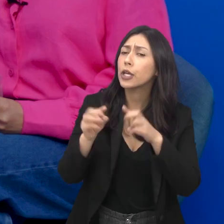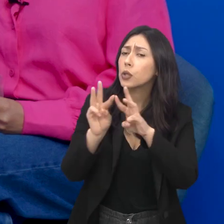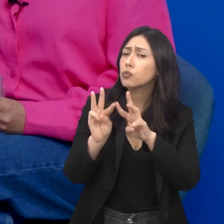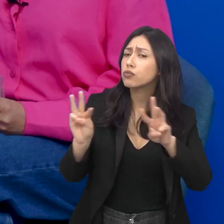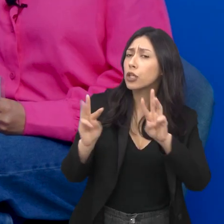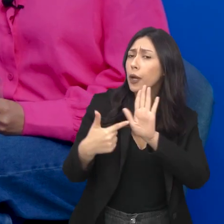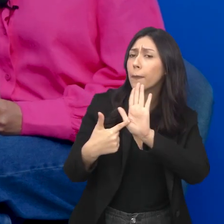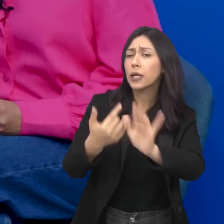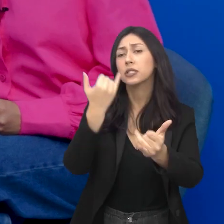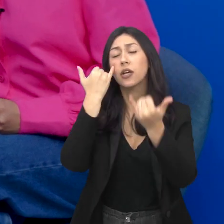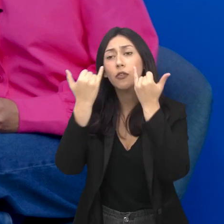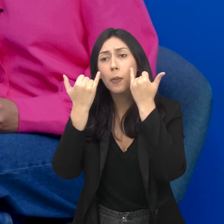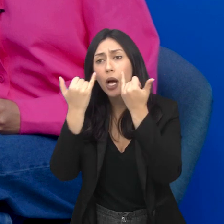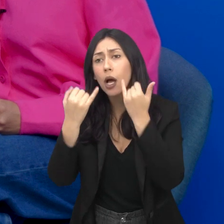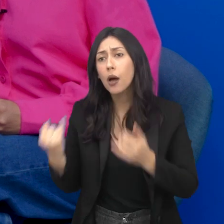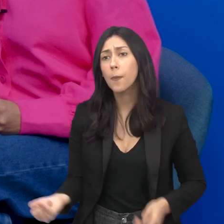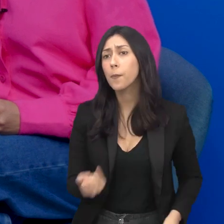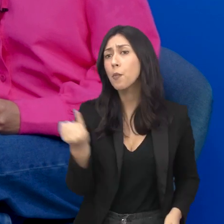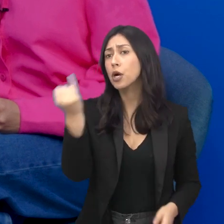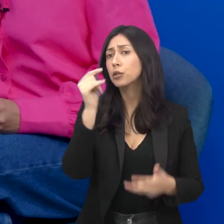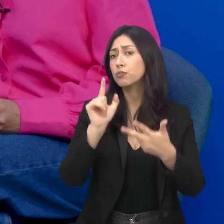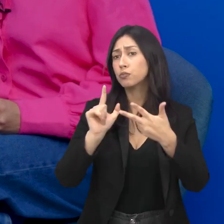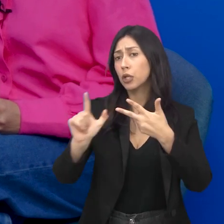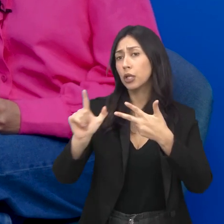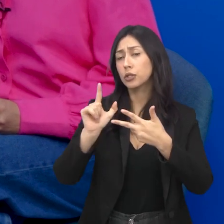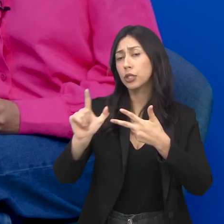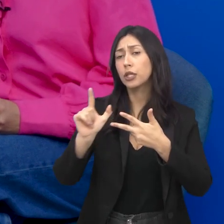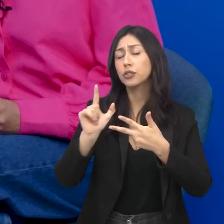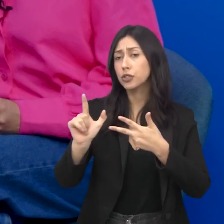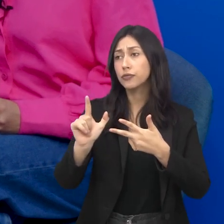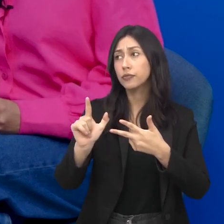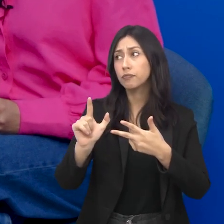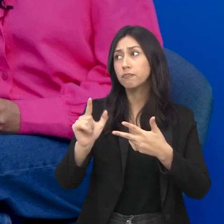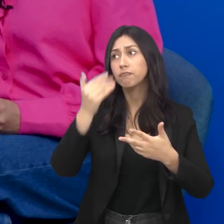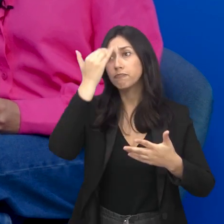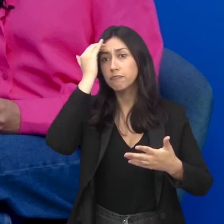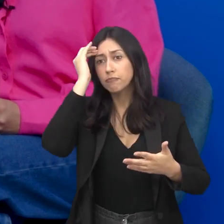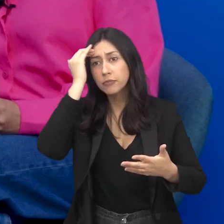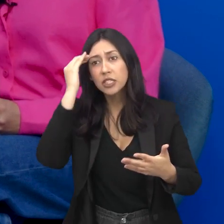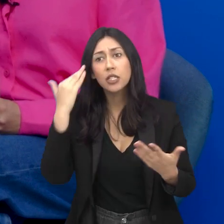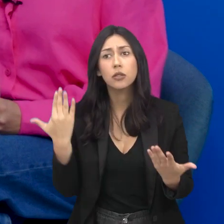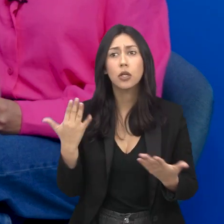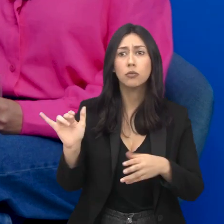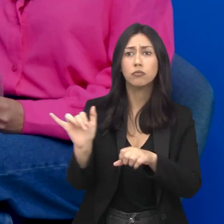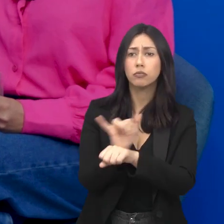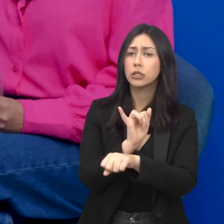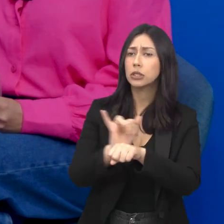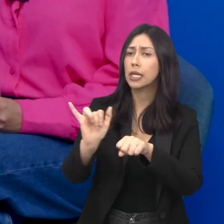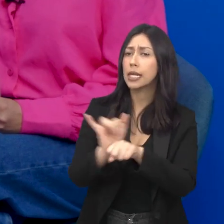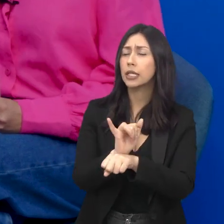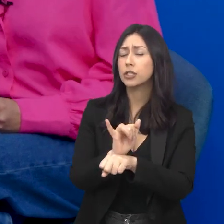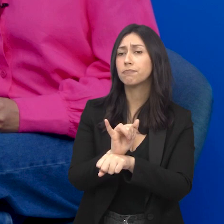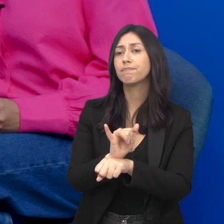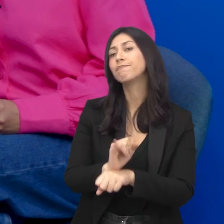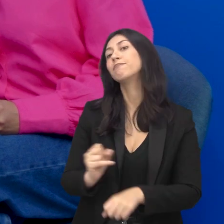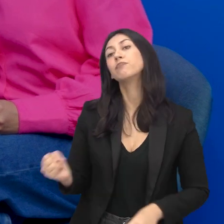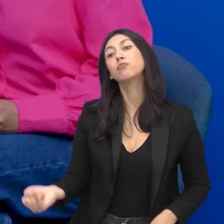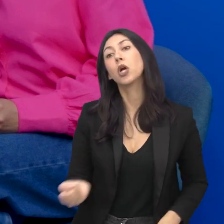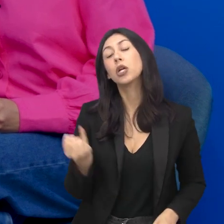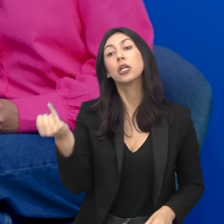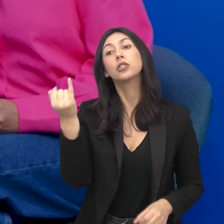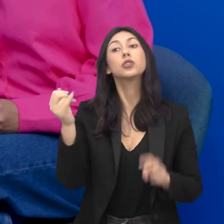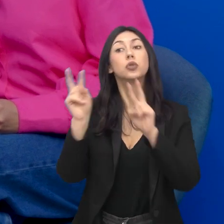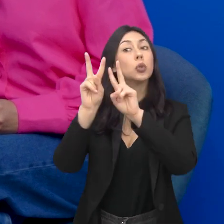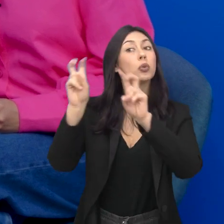são tão importantes para a atuação do Legislativo, né? Vendo-se que essa é uma ferramenta indispensável